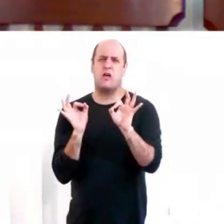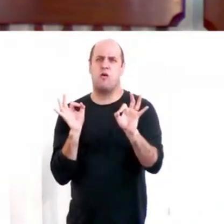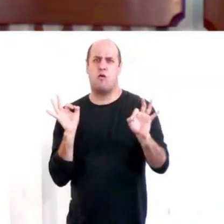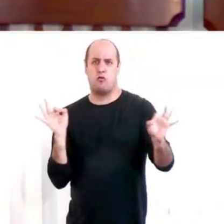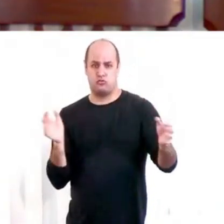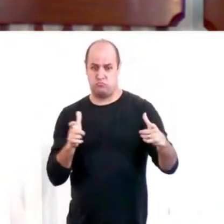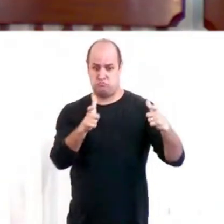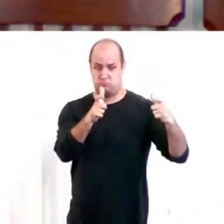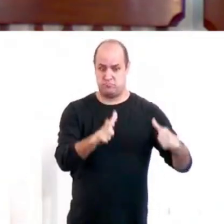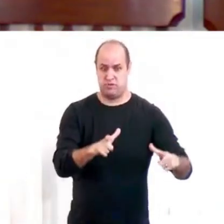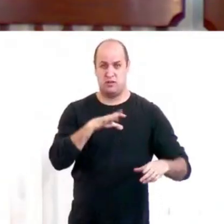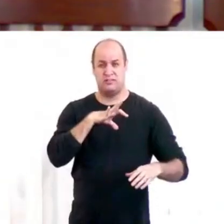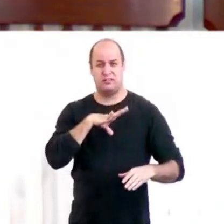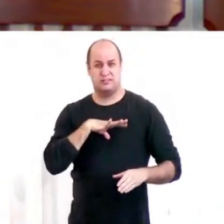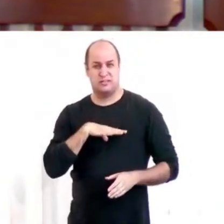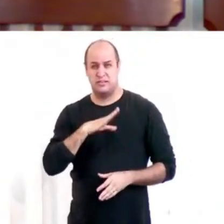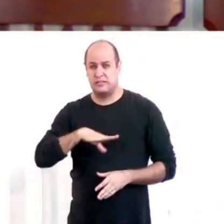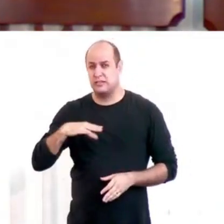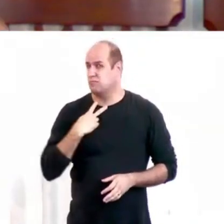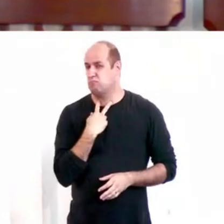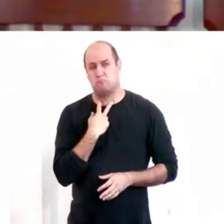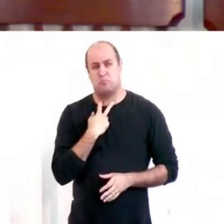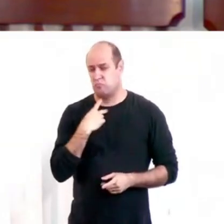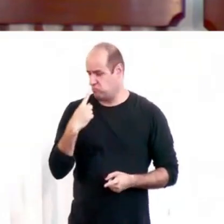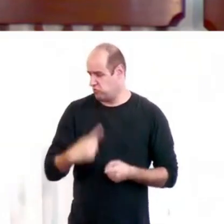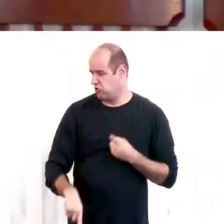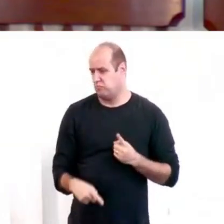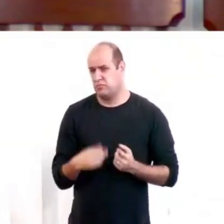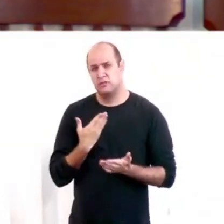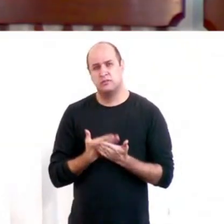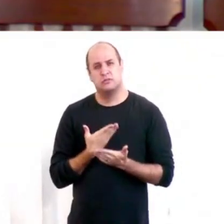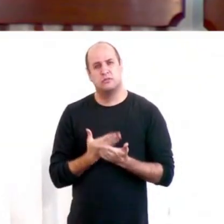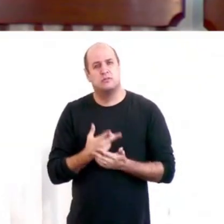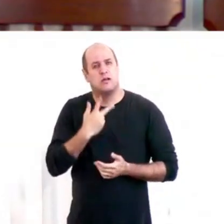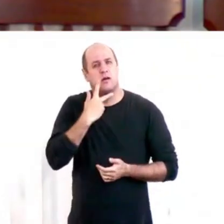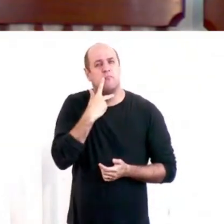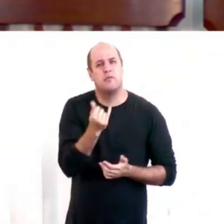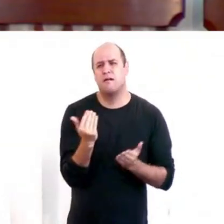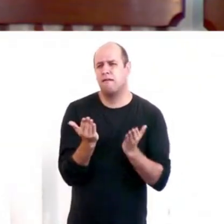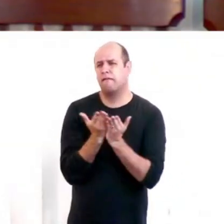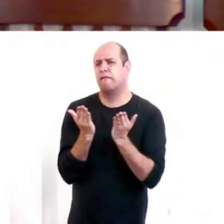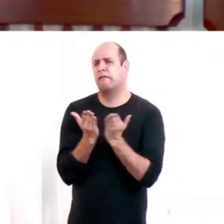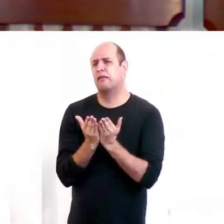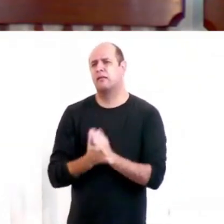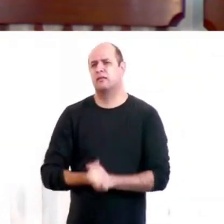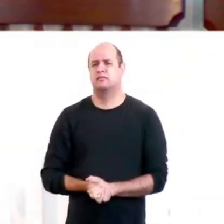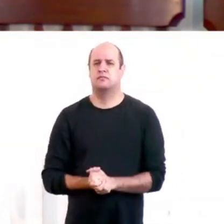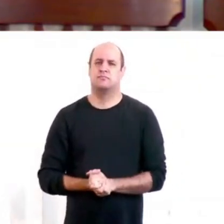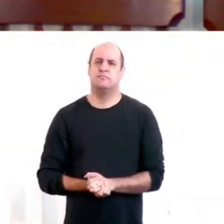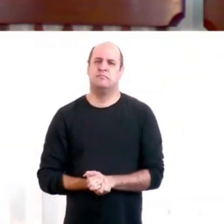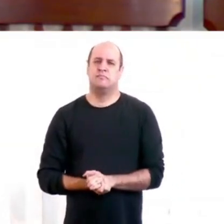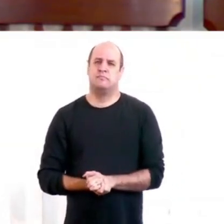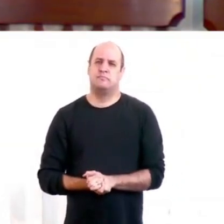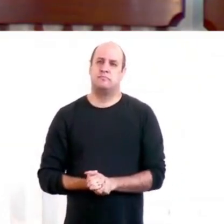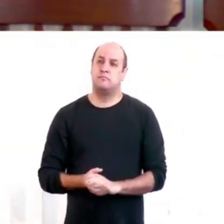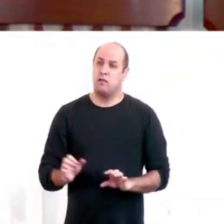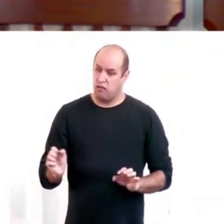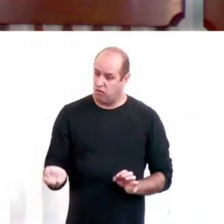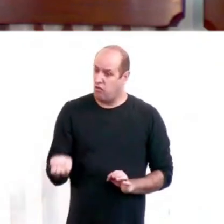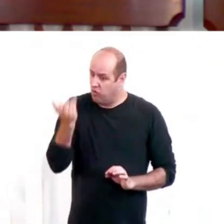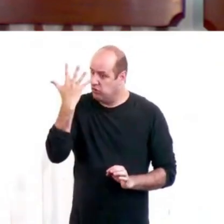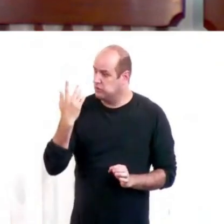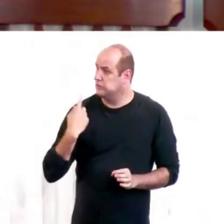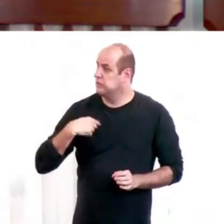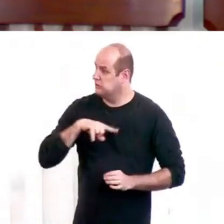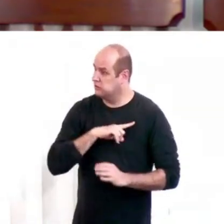sua cidade, que crianças não podem estudar na escola porque os pais são cristãos. É isso que tem acontecido e nós como